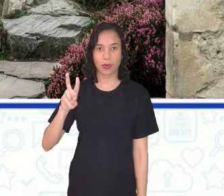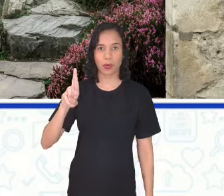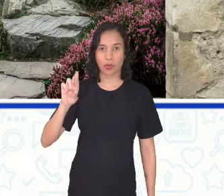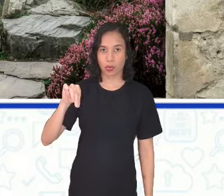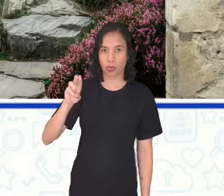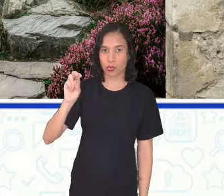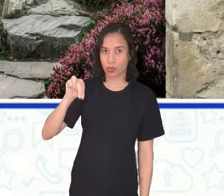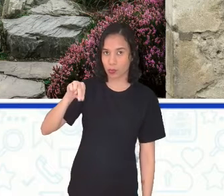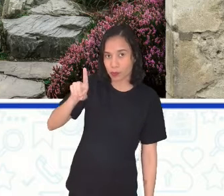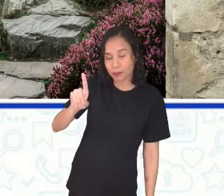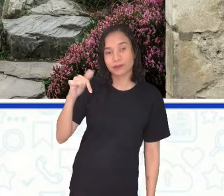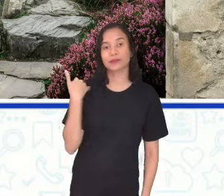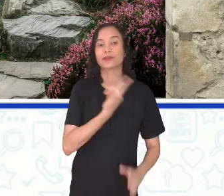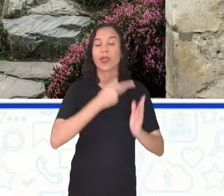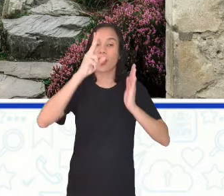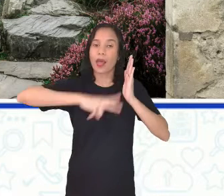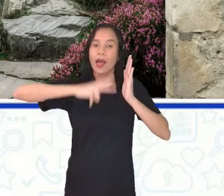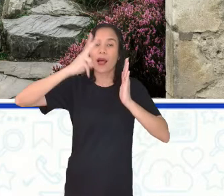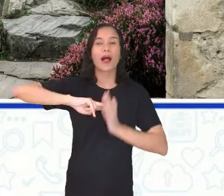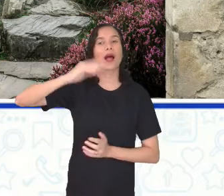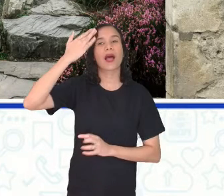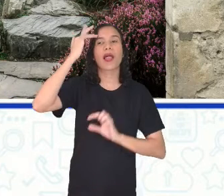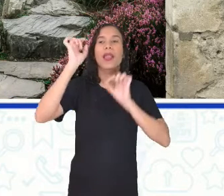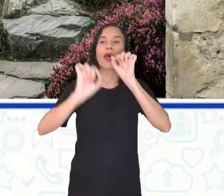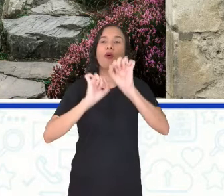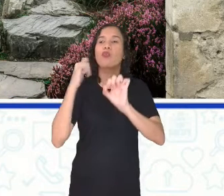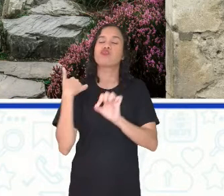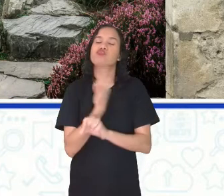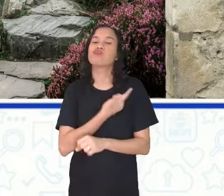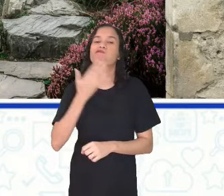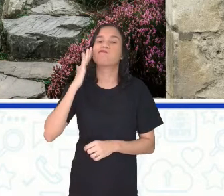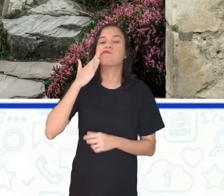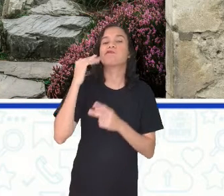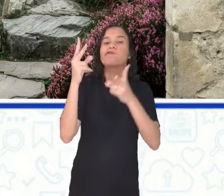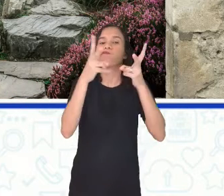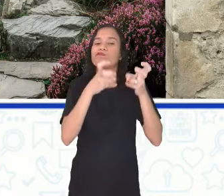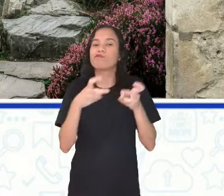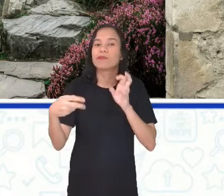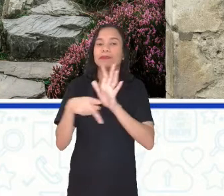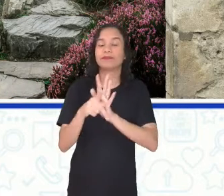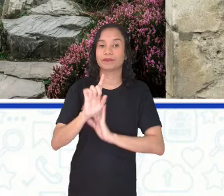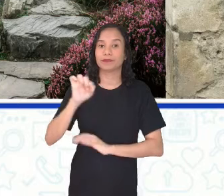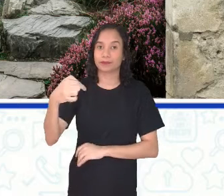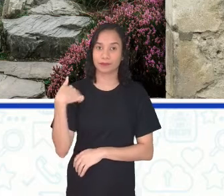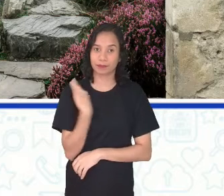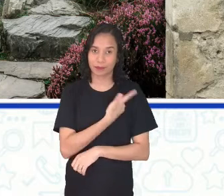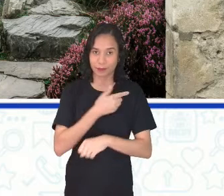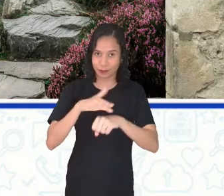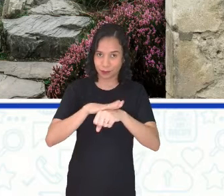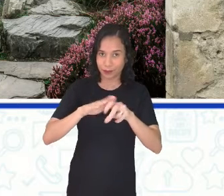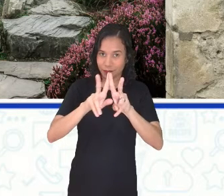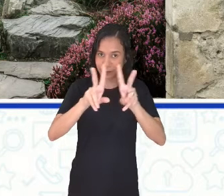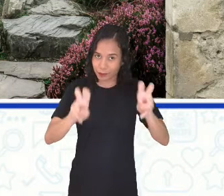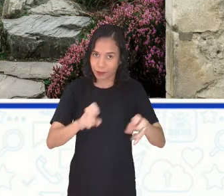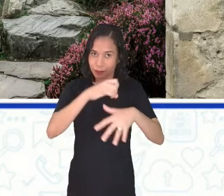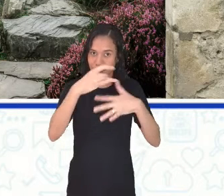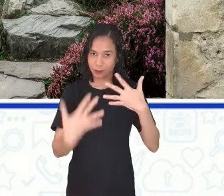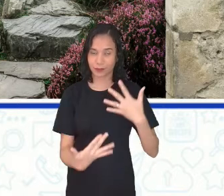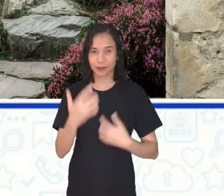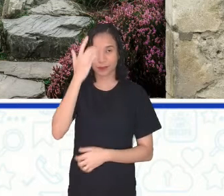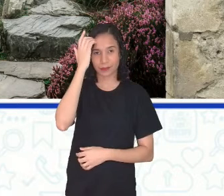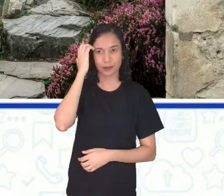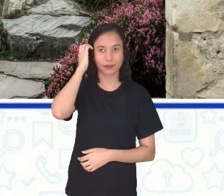vai ler esse poema para entender o que a gente pode inferir dele, o que a gente pode tirar dele, e depois a gente vai conversando sobre as definições,